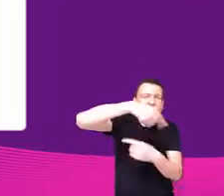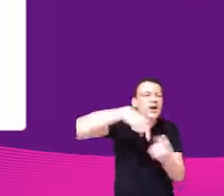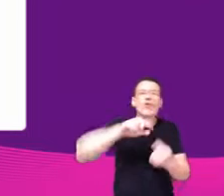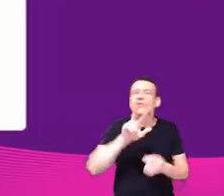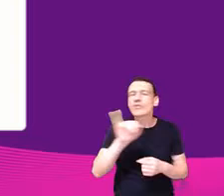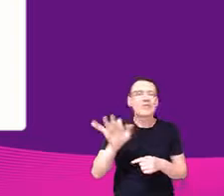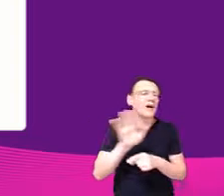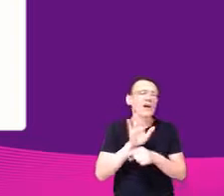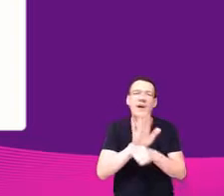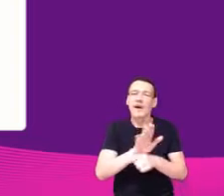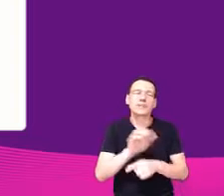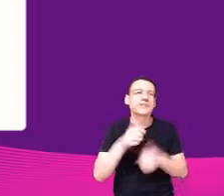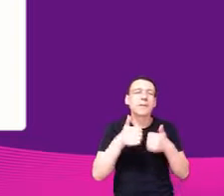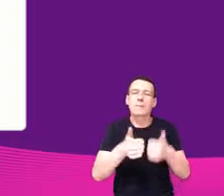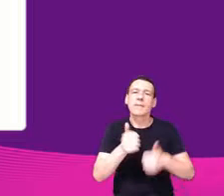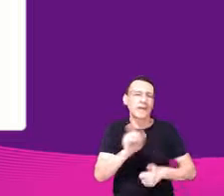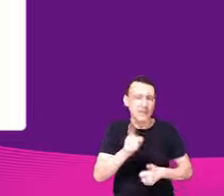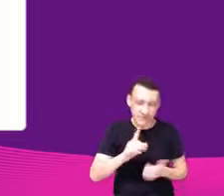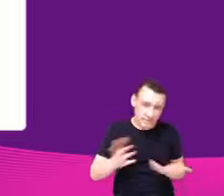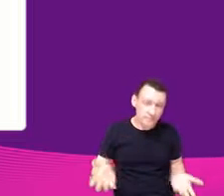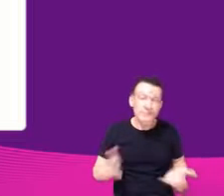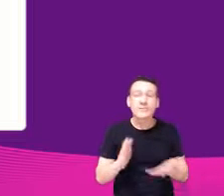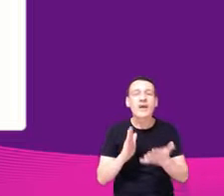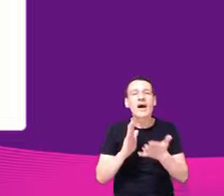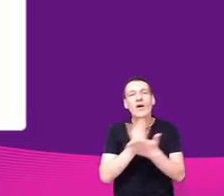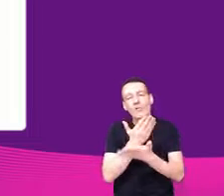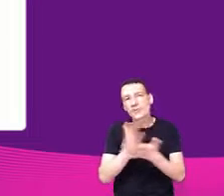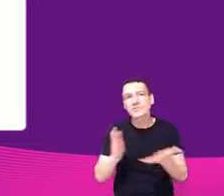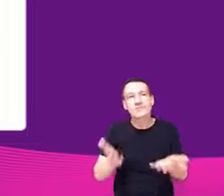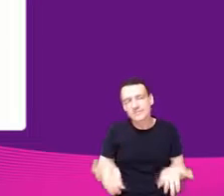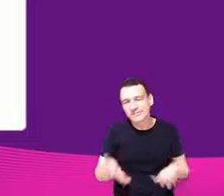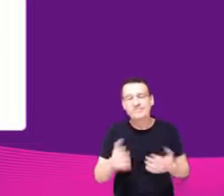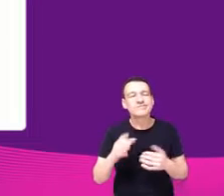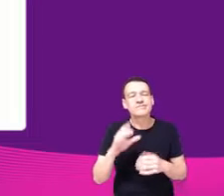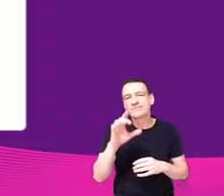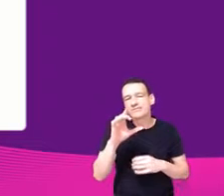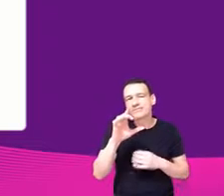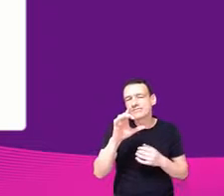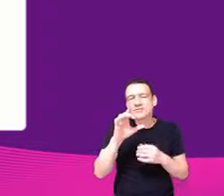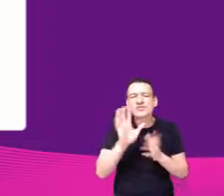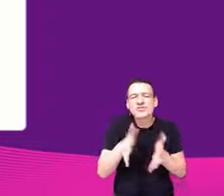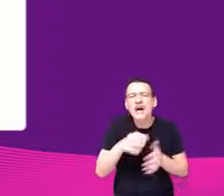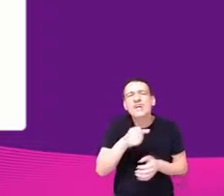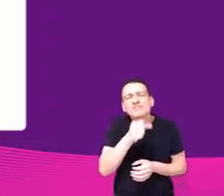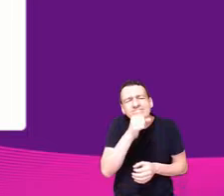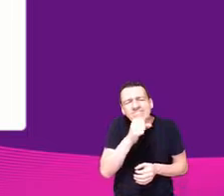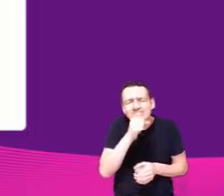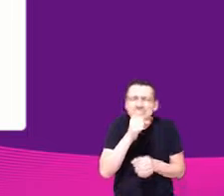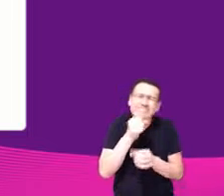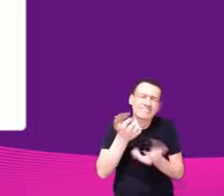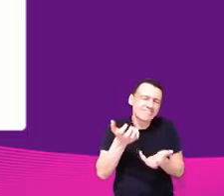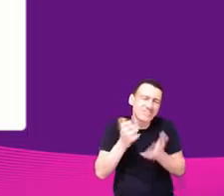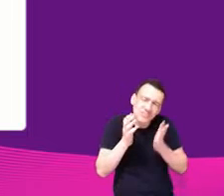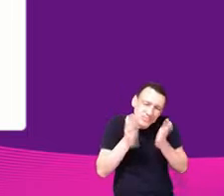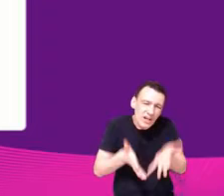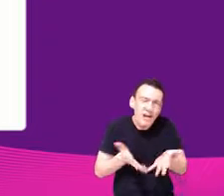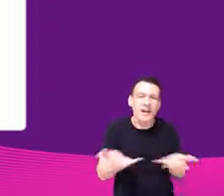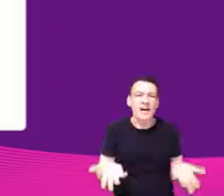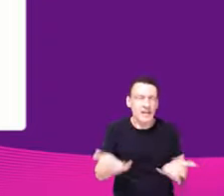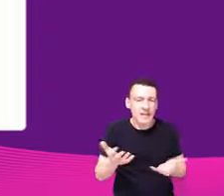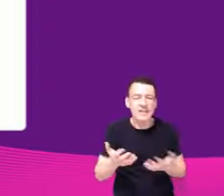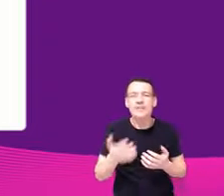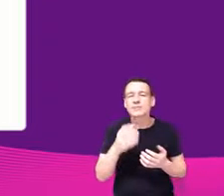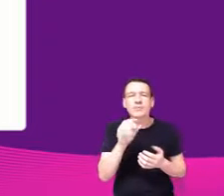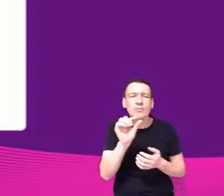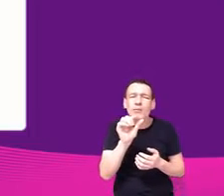longevidade muito pequena, né, pacientes idosos e superidosos, né, em que você consegue manejar do ponto de vista conservador,